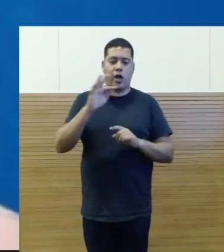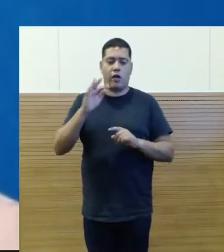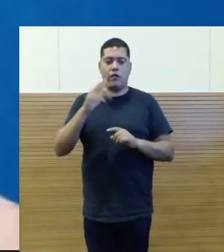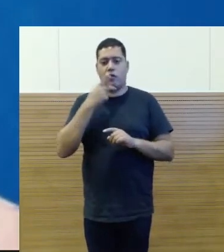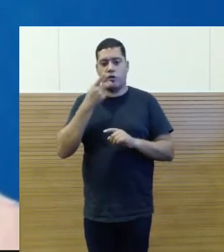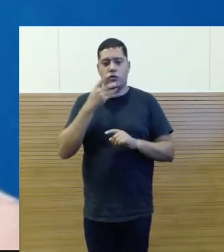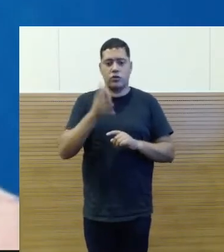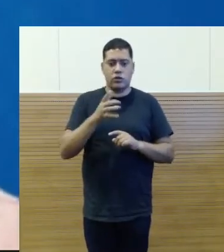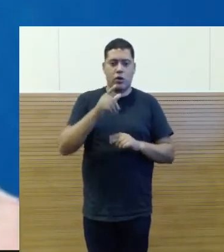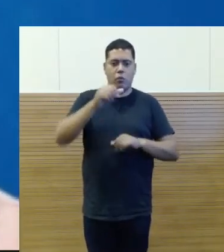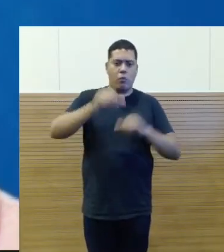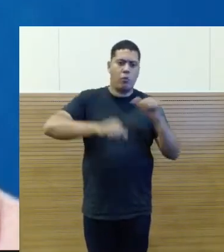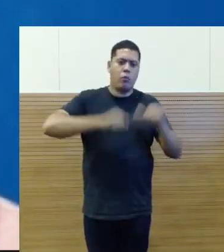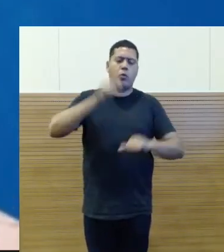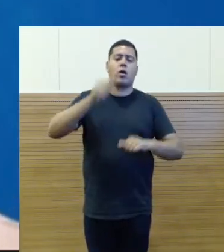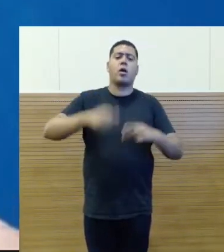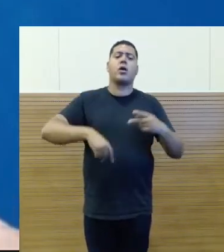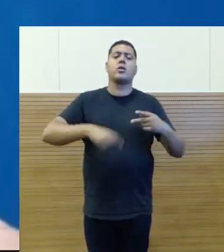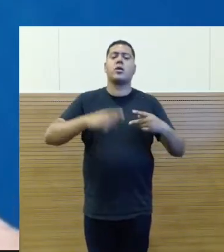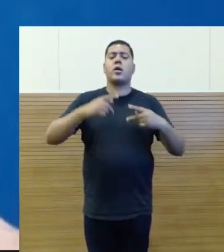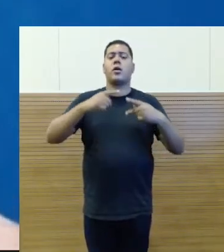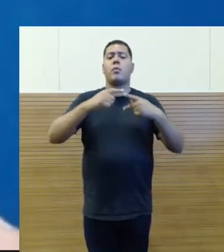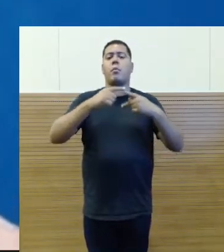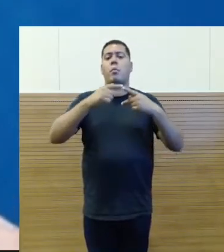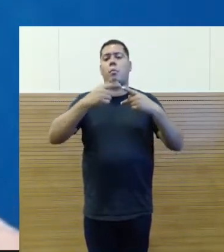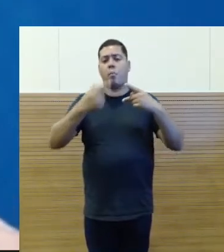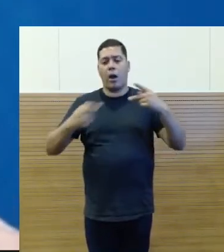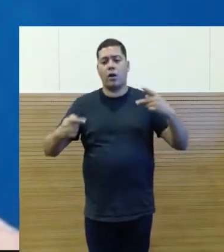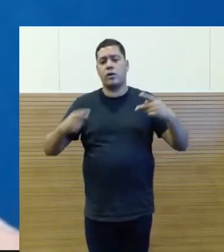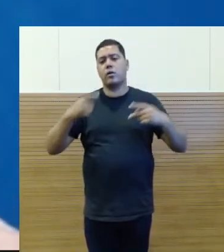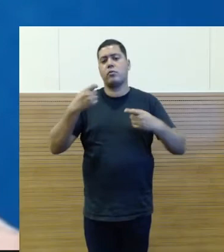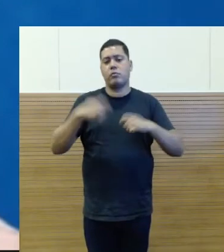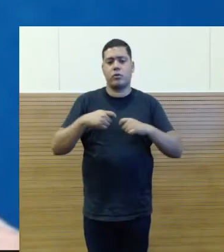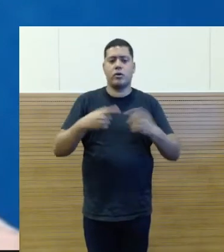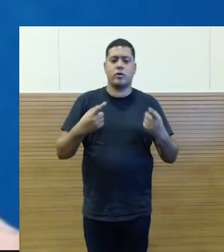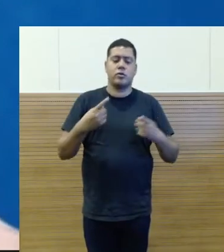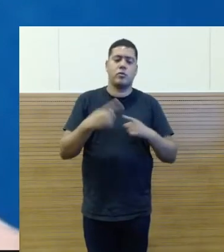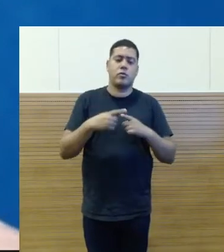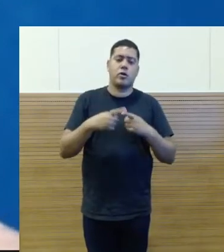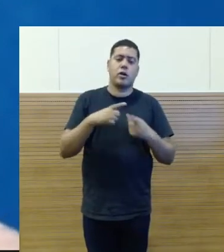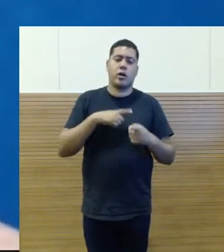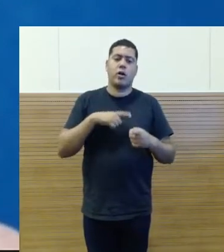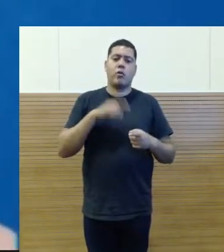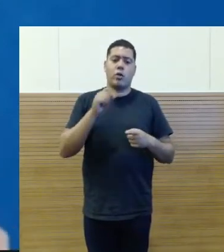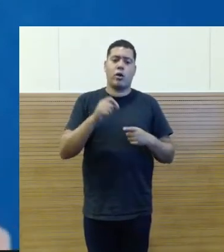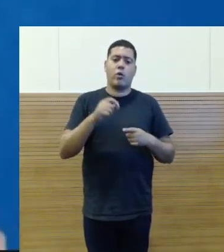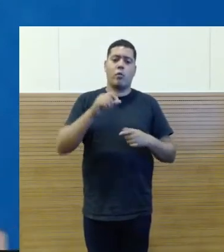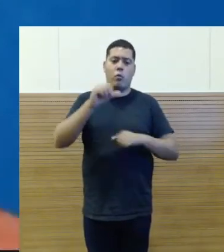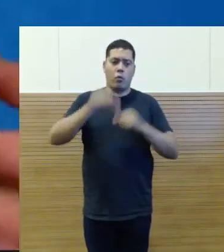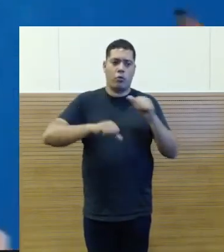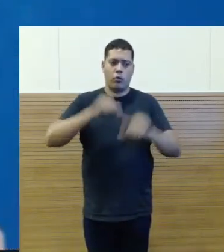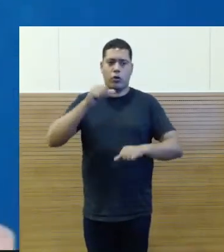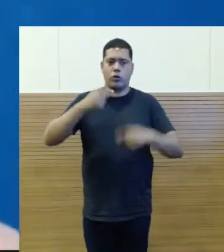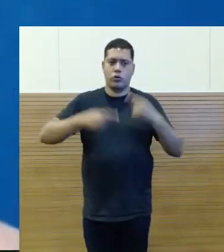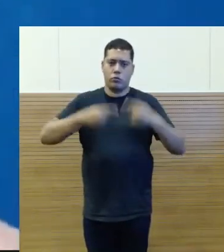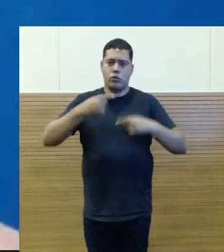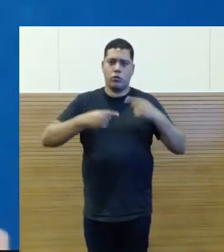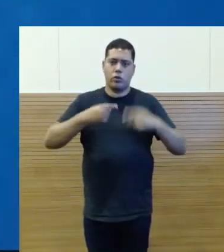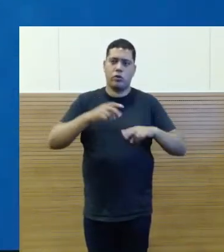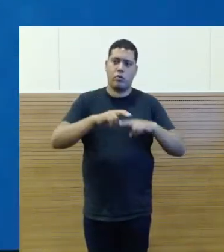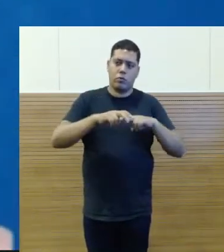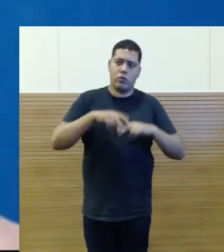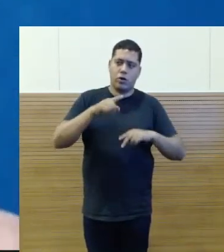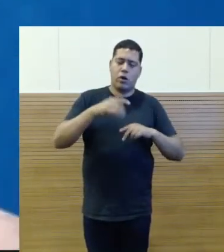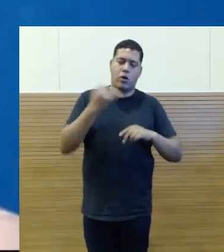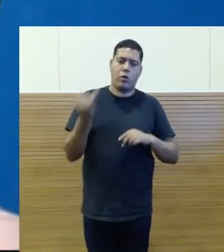falou, mudanças de paradigmas são necessárias. E isso tem a ver com mudanças políticas, com visões políticas. Portanto, é